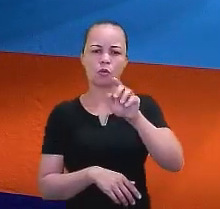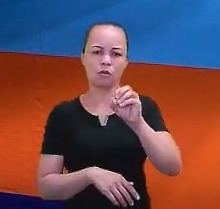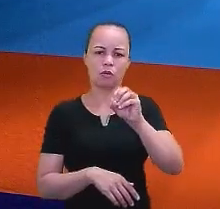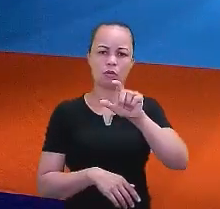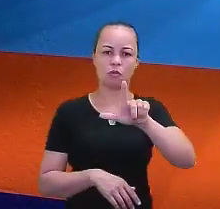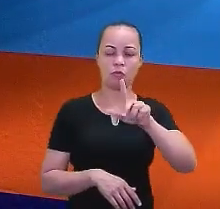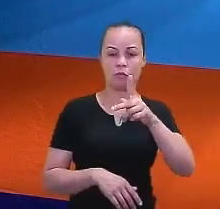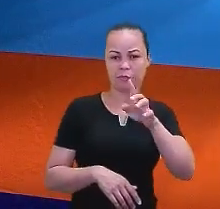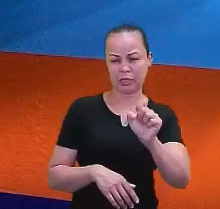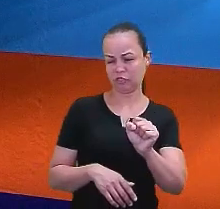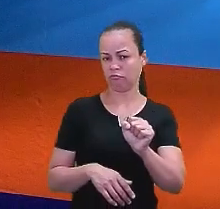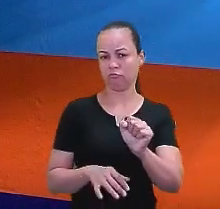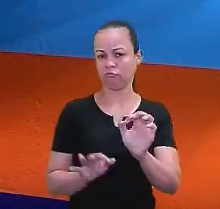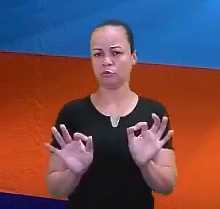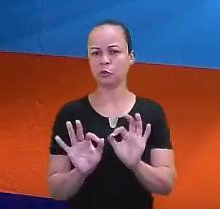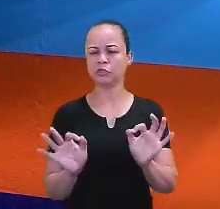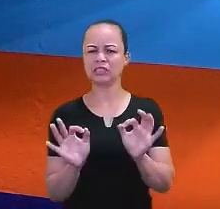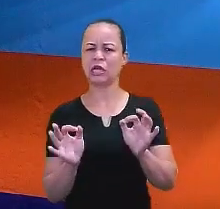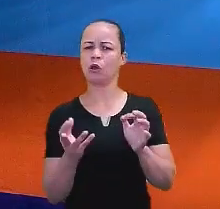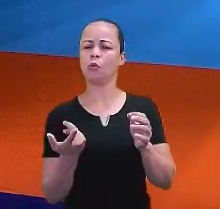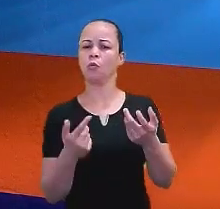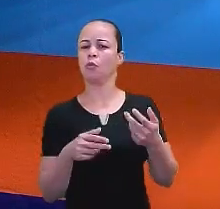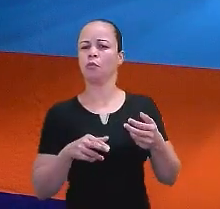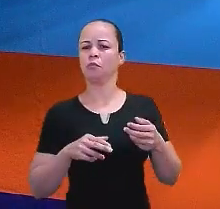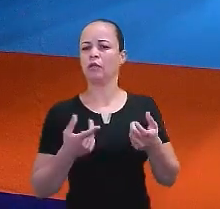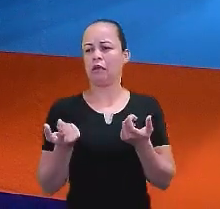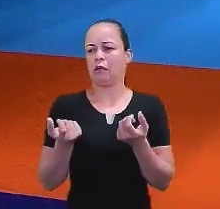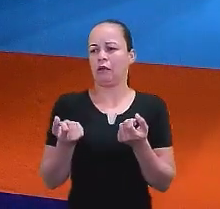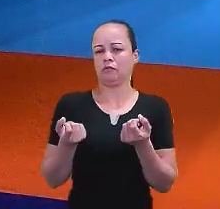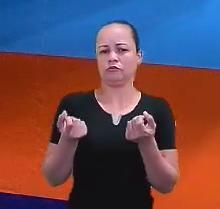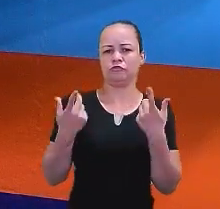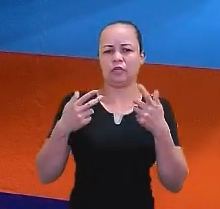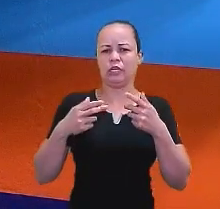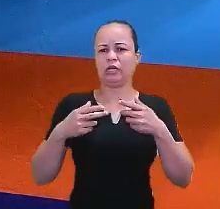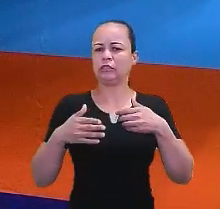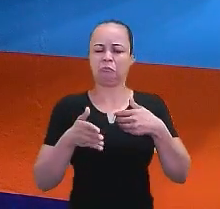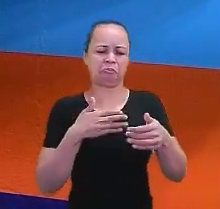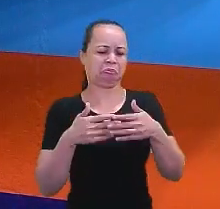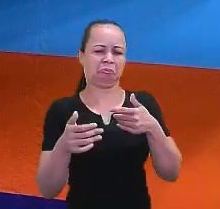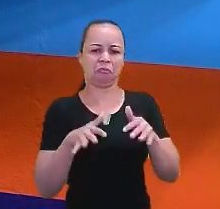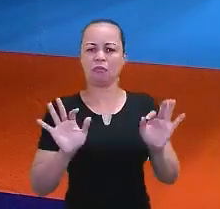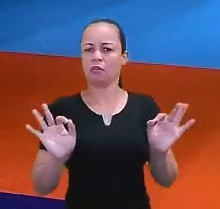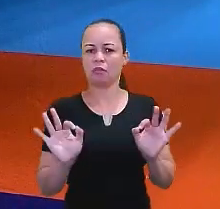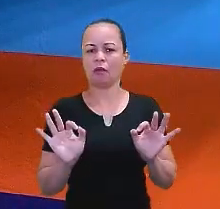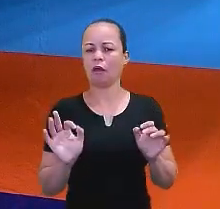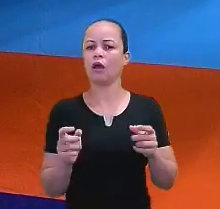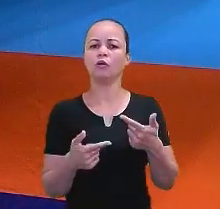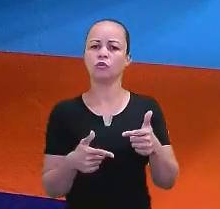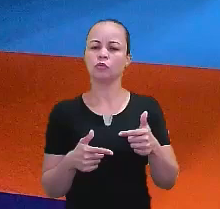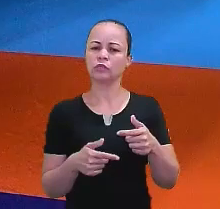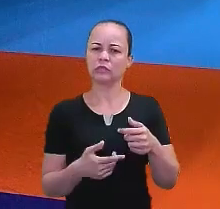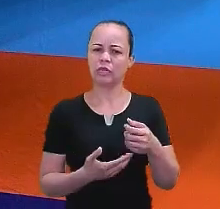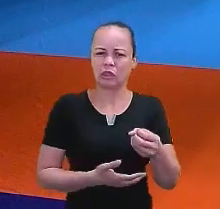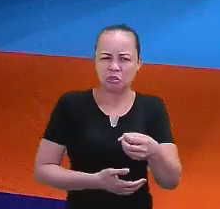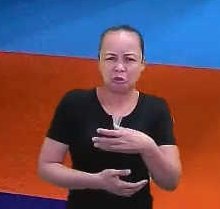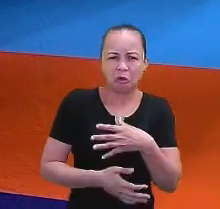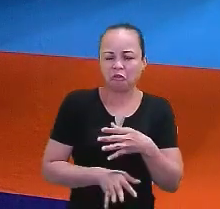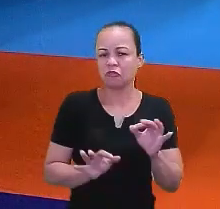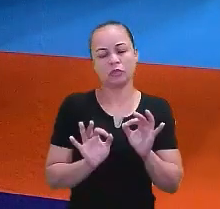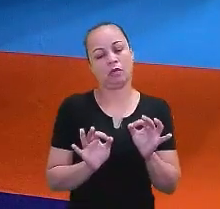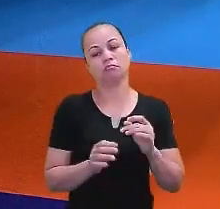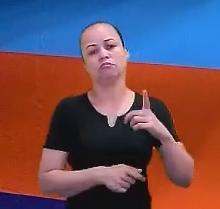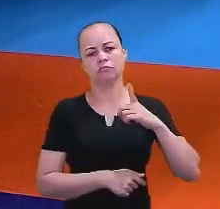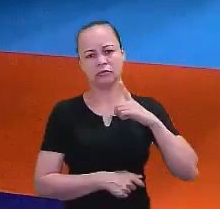são coisas assim aleatórias e não são novidades. A gente tem o golpe